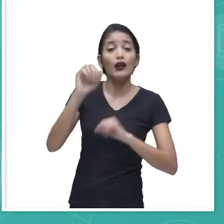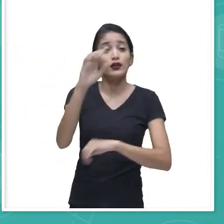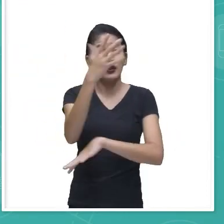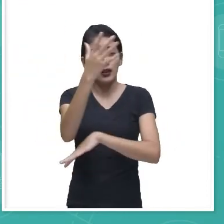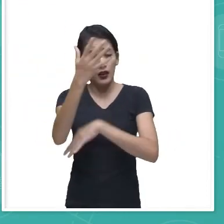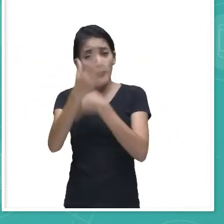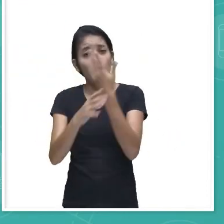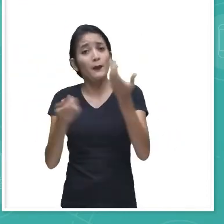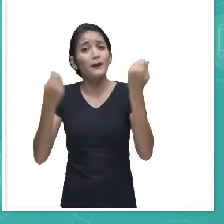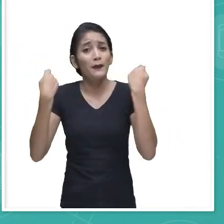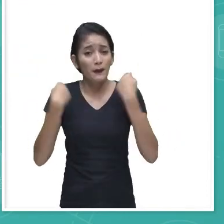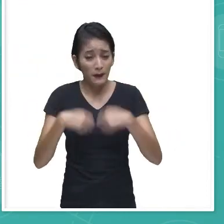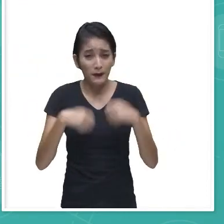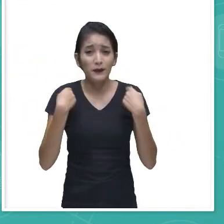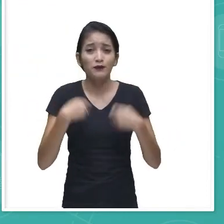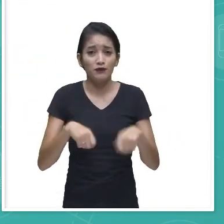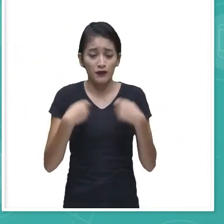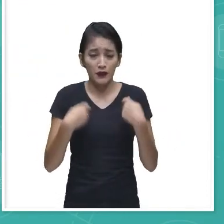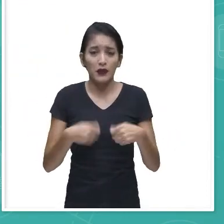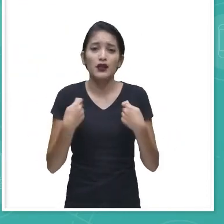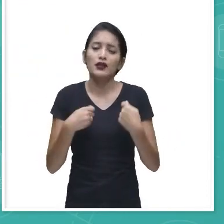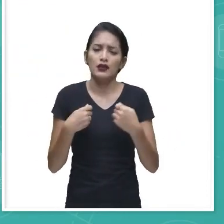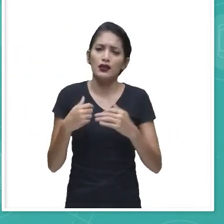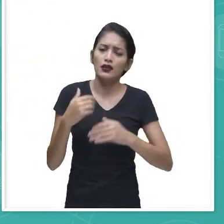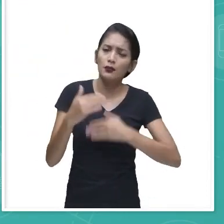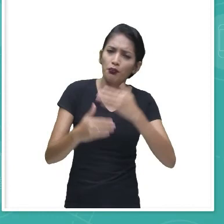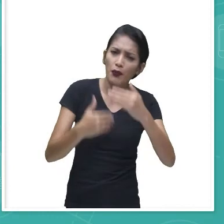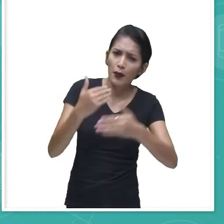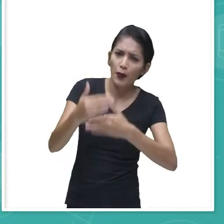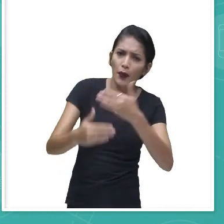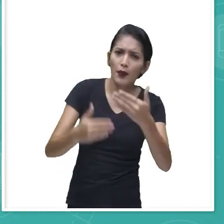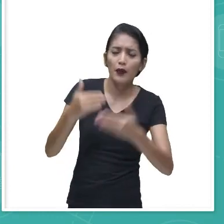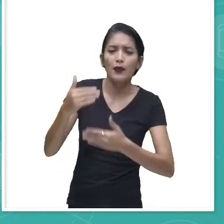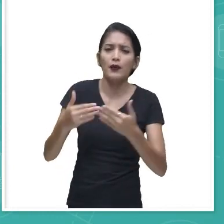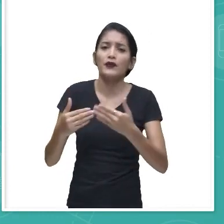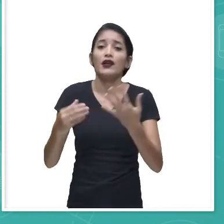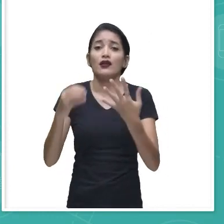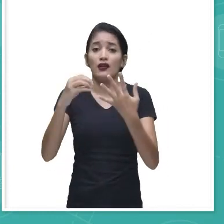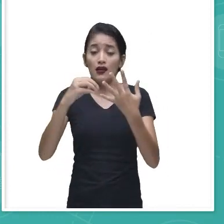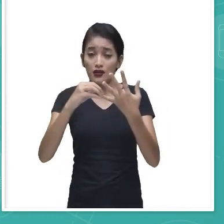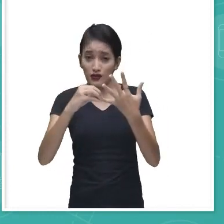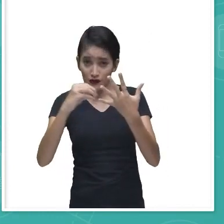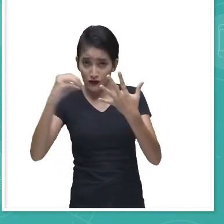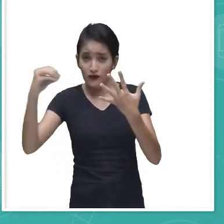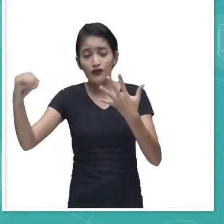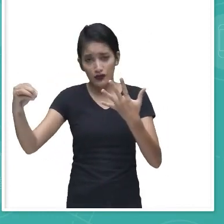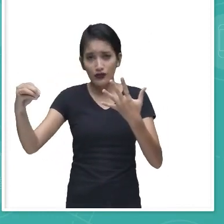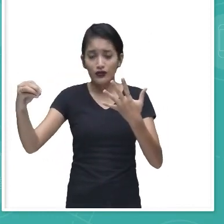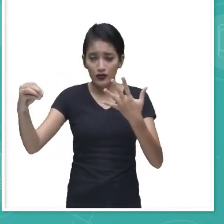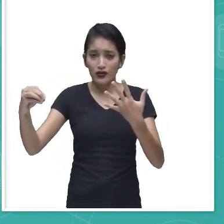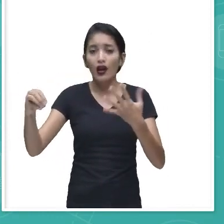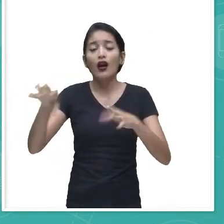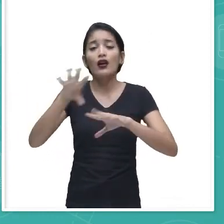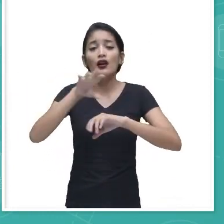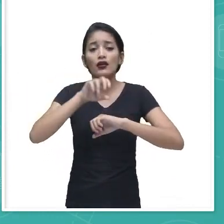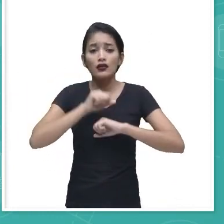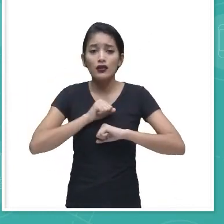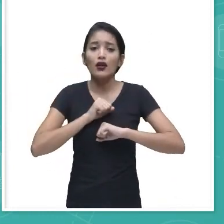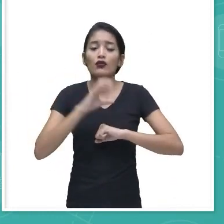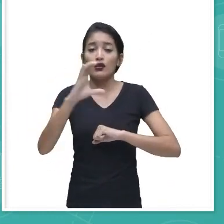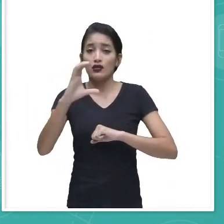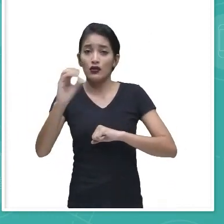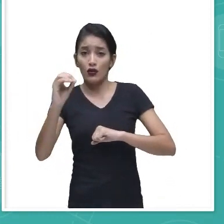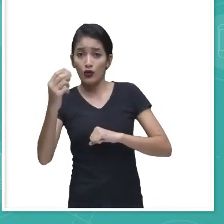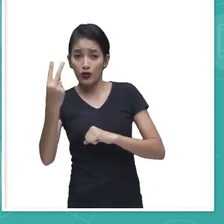elas necessitam ali fazer o processo da fotossíntese. Então, elas absorvem o gás carbônico da